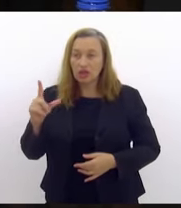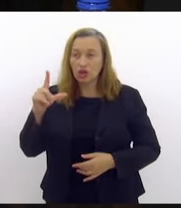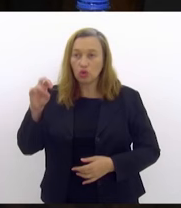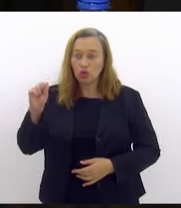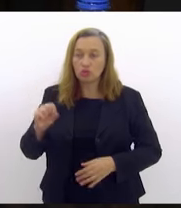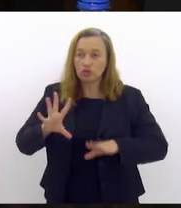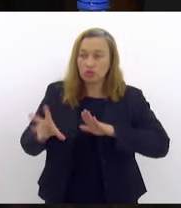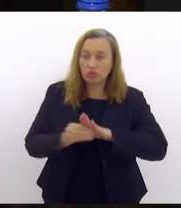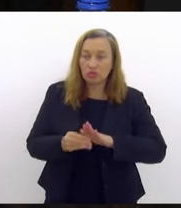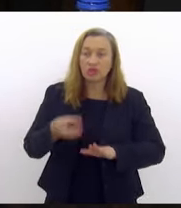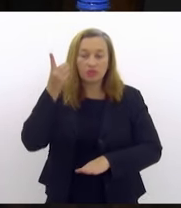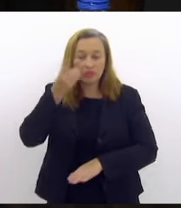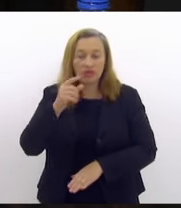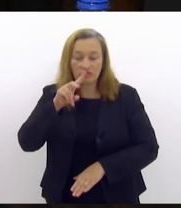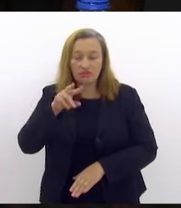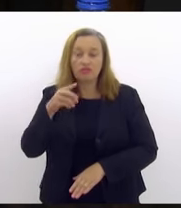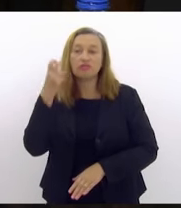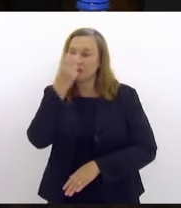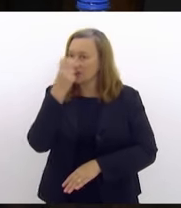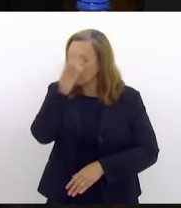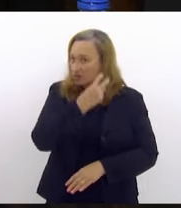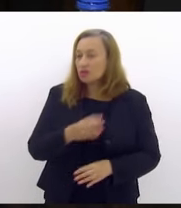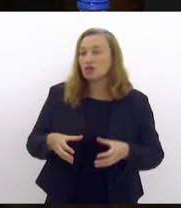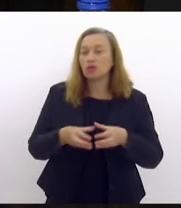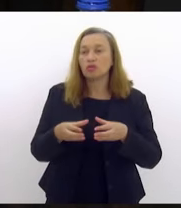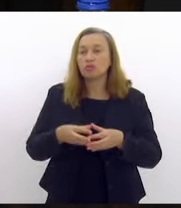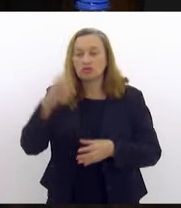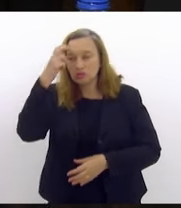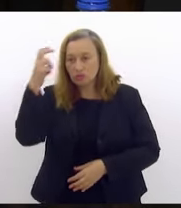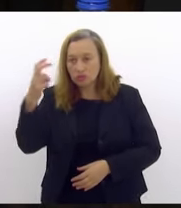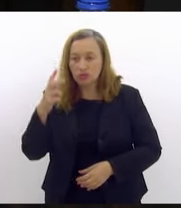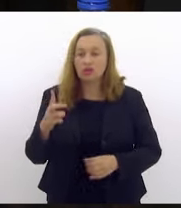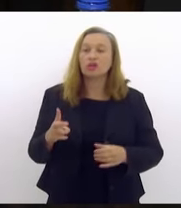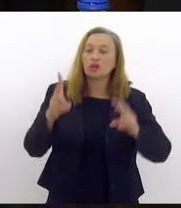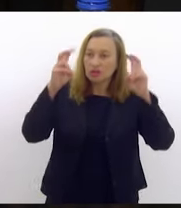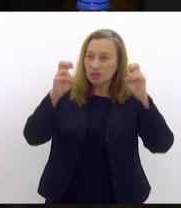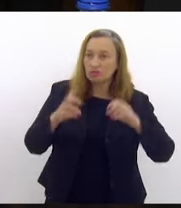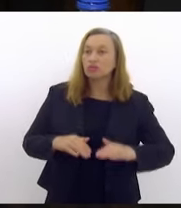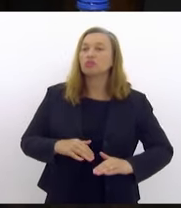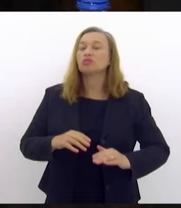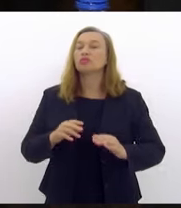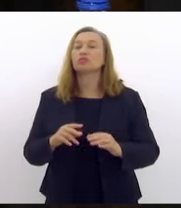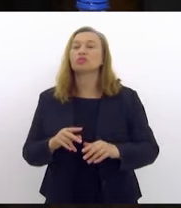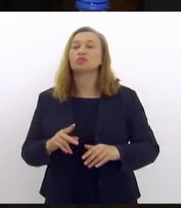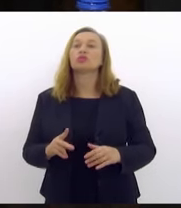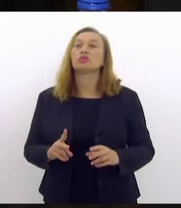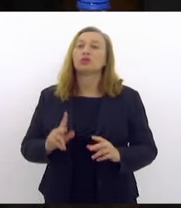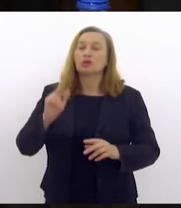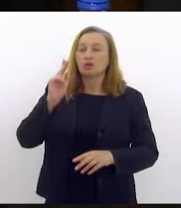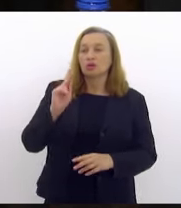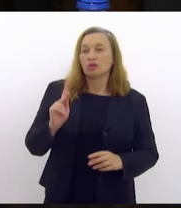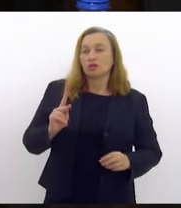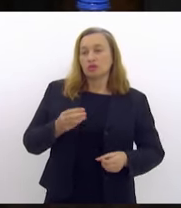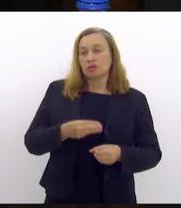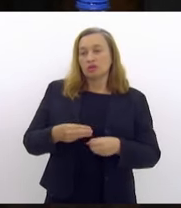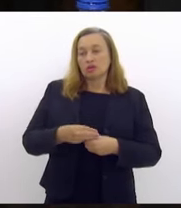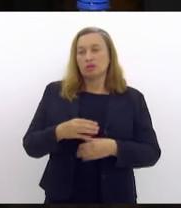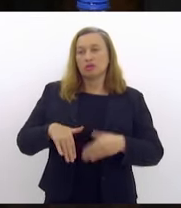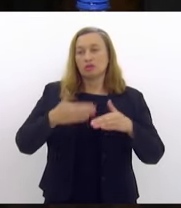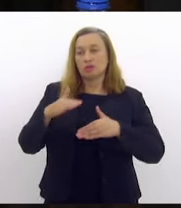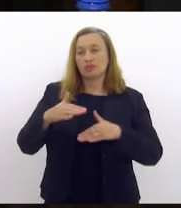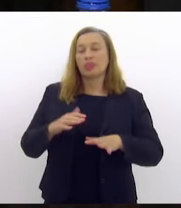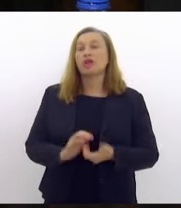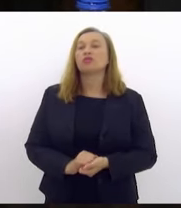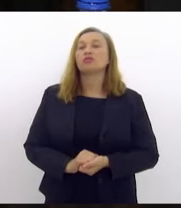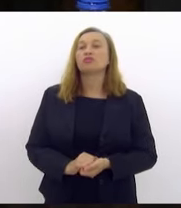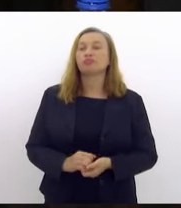Relatora, deputada Verônica Lima. Pendente de parecer das Comissões de Cultura e de Assuntos Municipais e Desenvolvimento Regional. Para emitir parecer pela